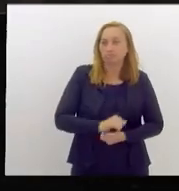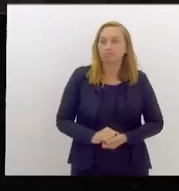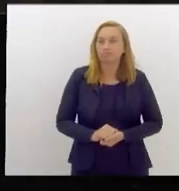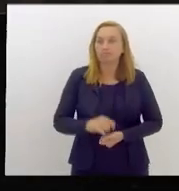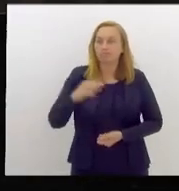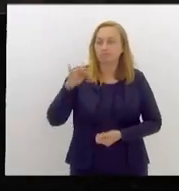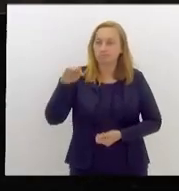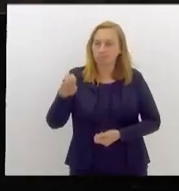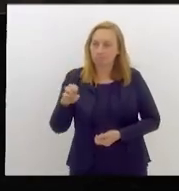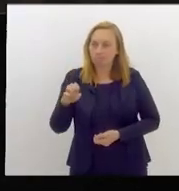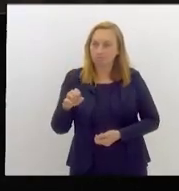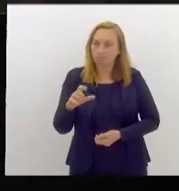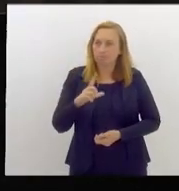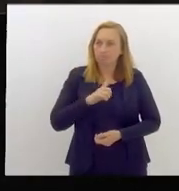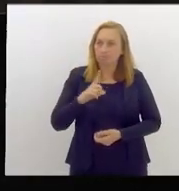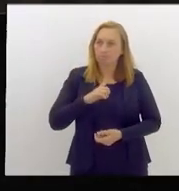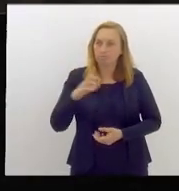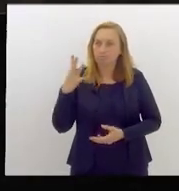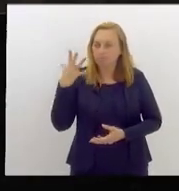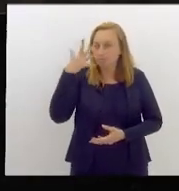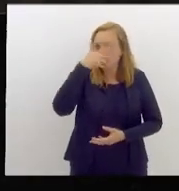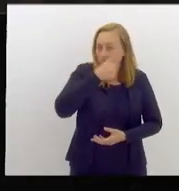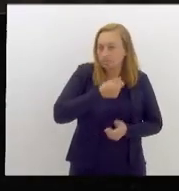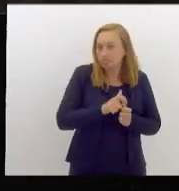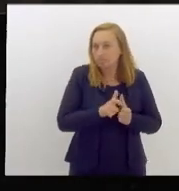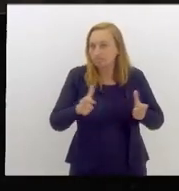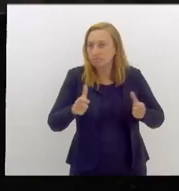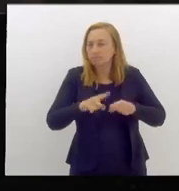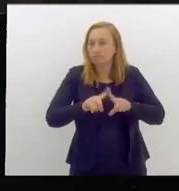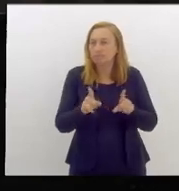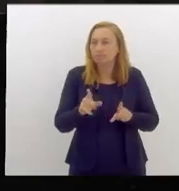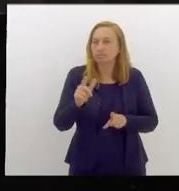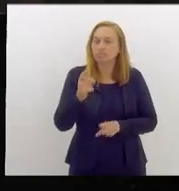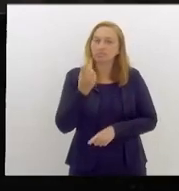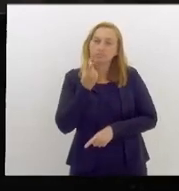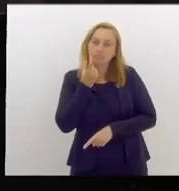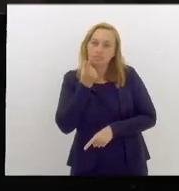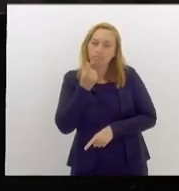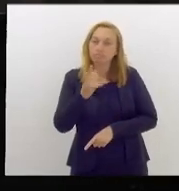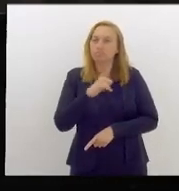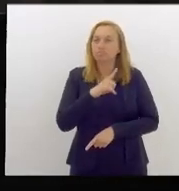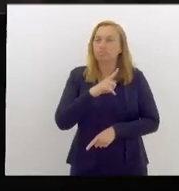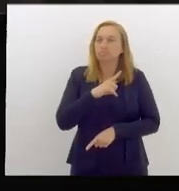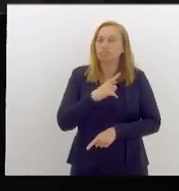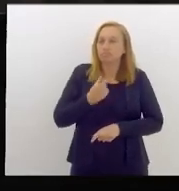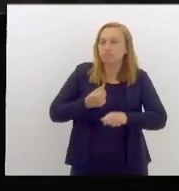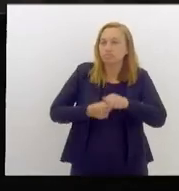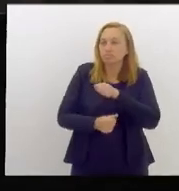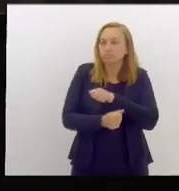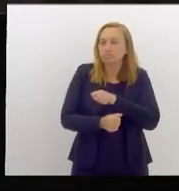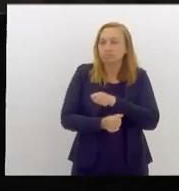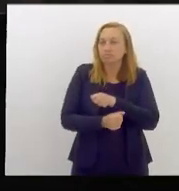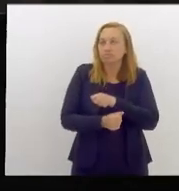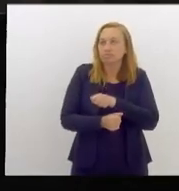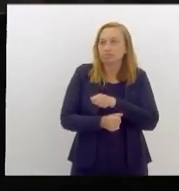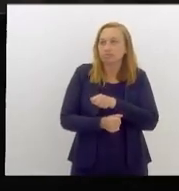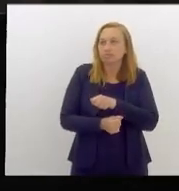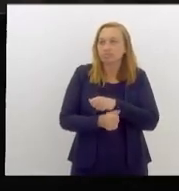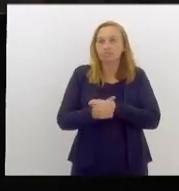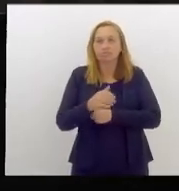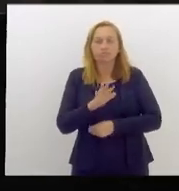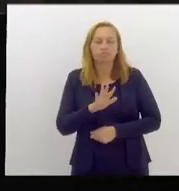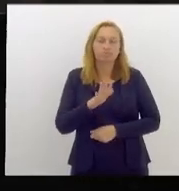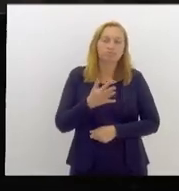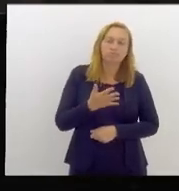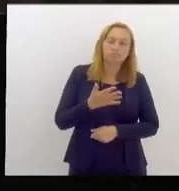do Nordeste que tem uma beleza grandiosa mas a Lagoas ela tem aí um investimento de nada